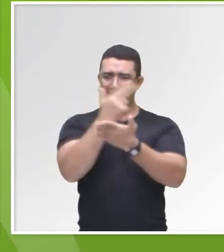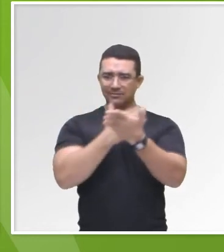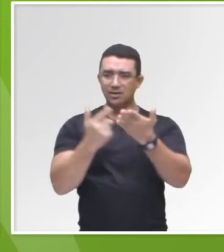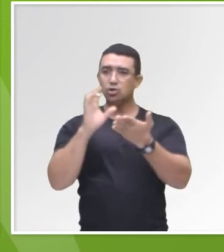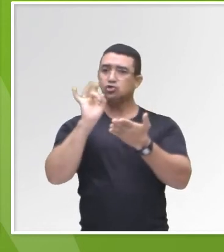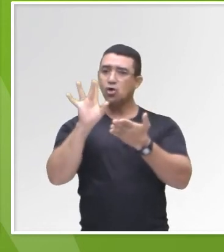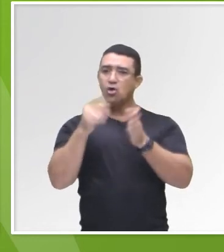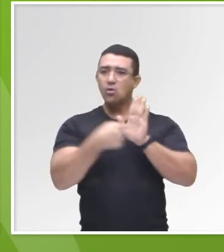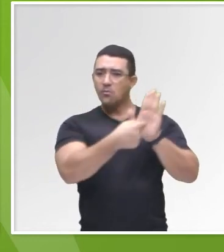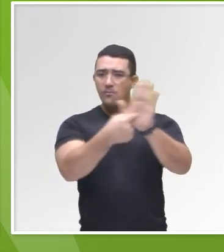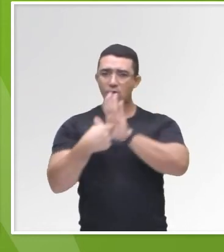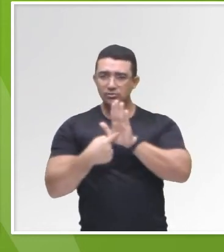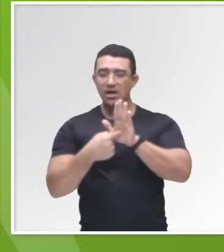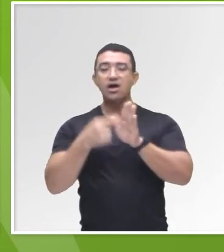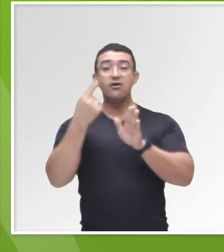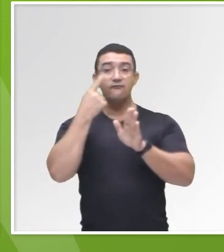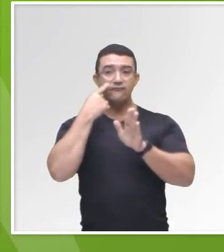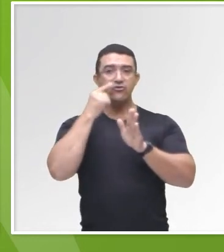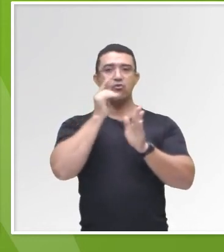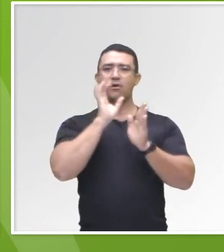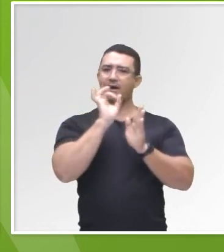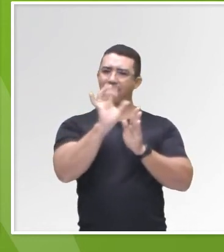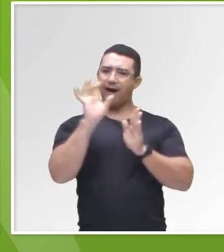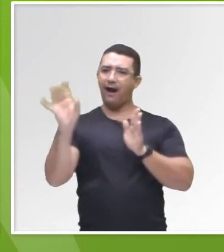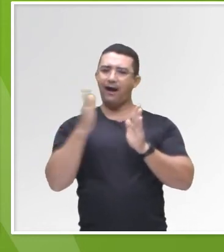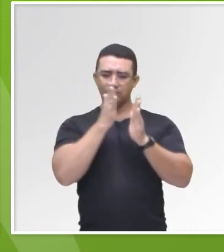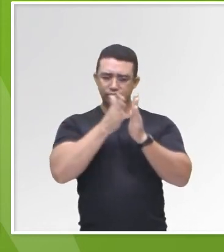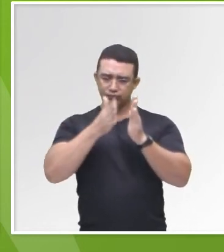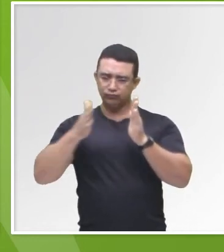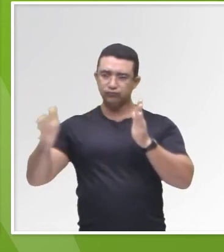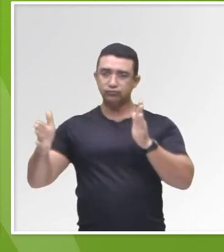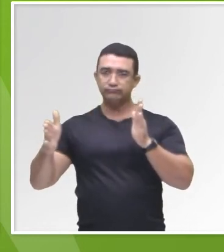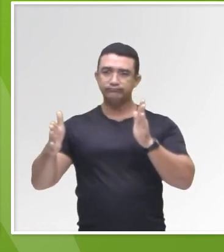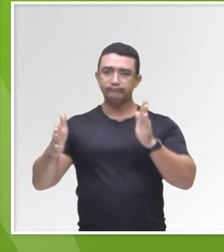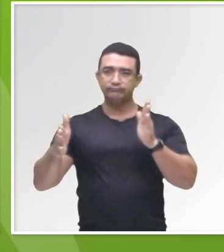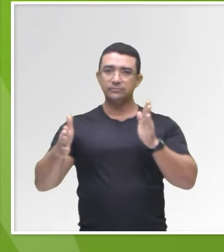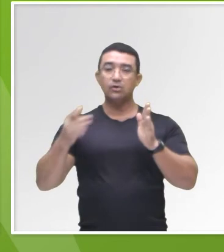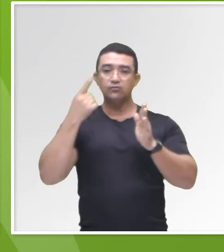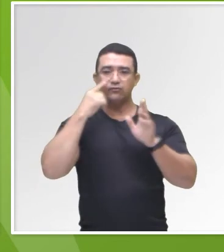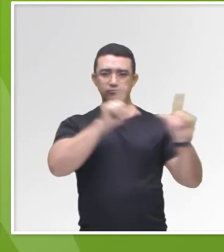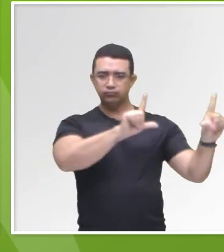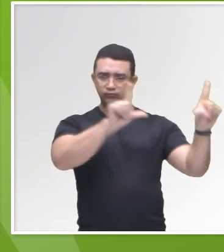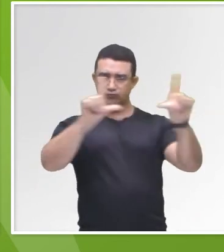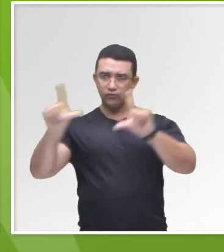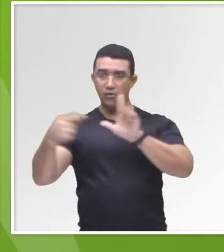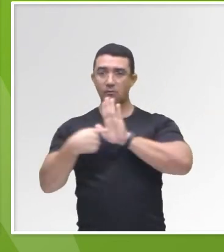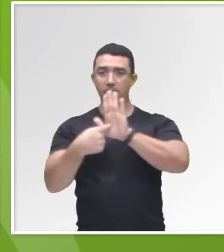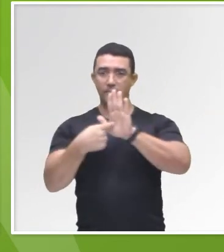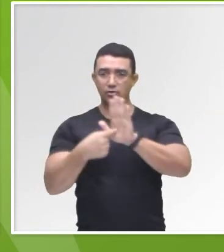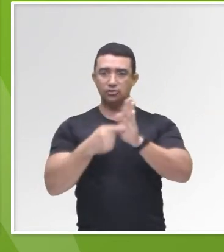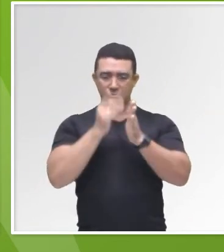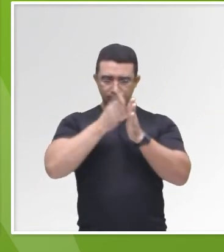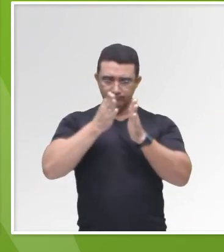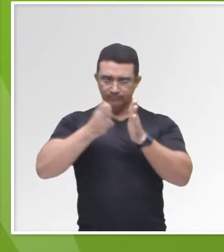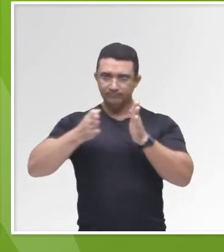mais. A gente viu cada uma dessas etapas, né? A gente vai ver uma sequenciazinha ali de imagens mostrando um pouco mais